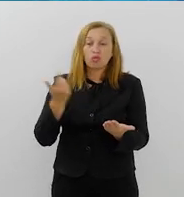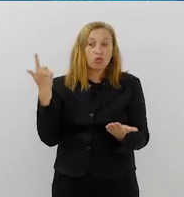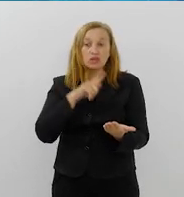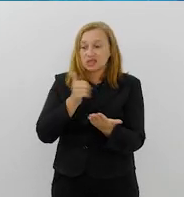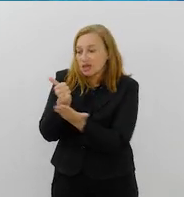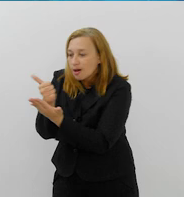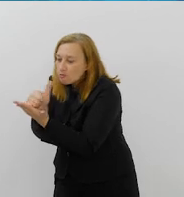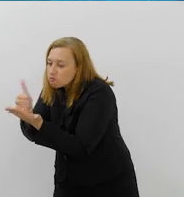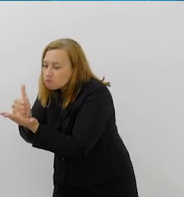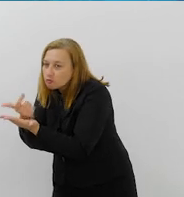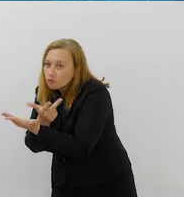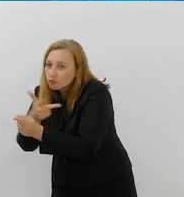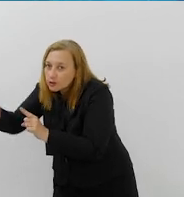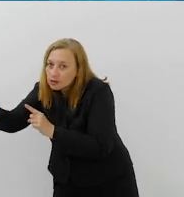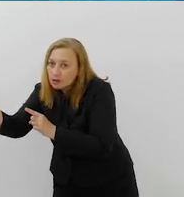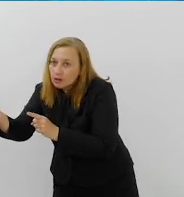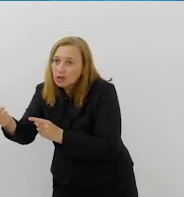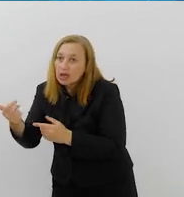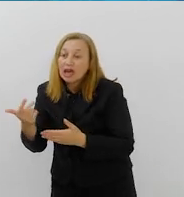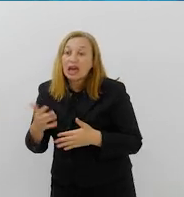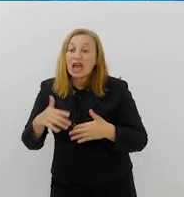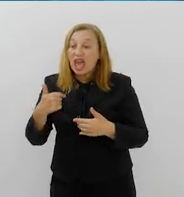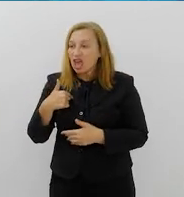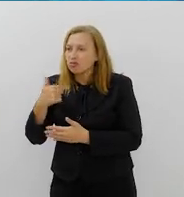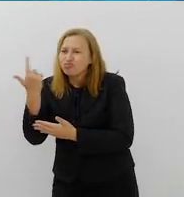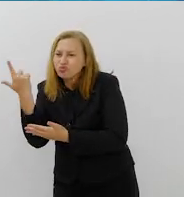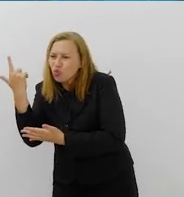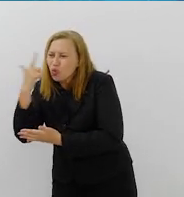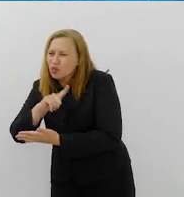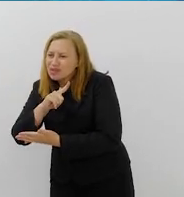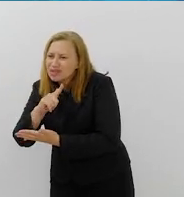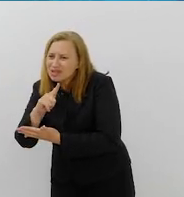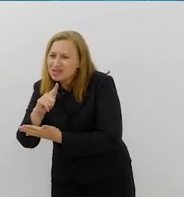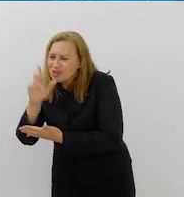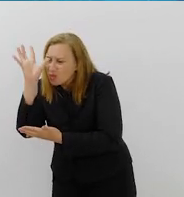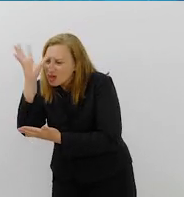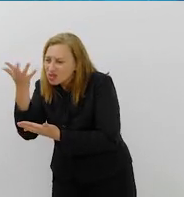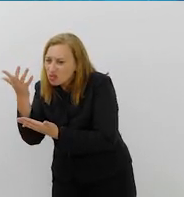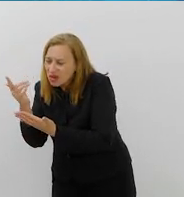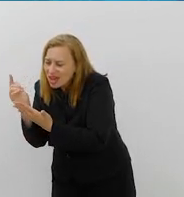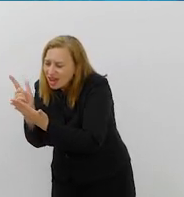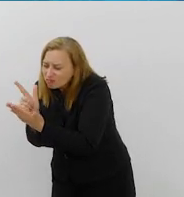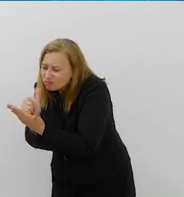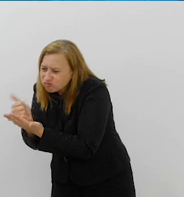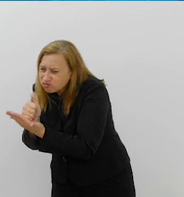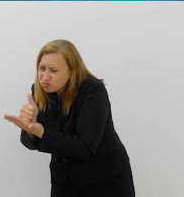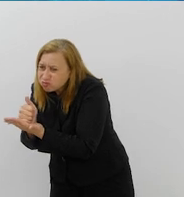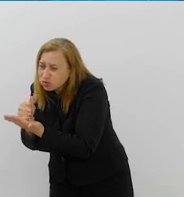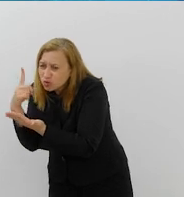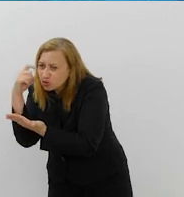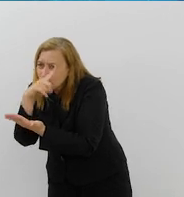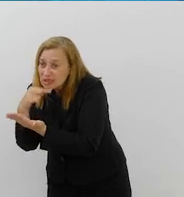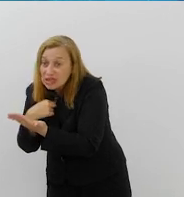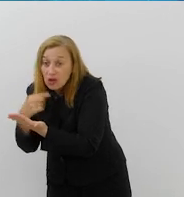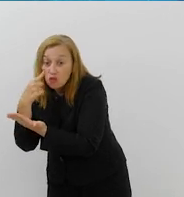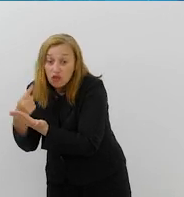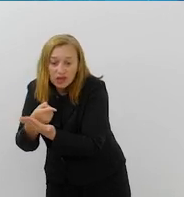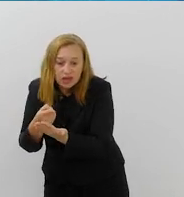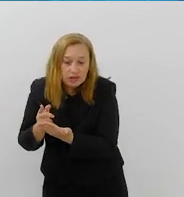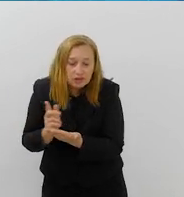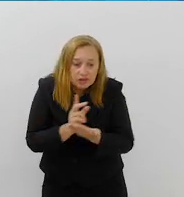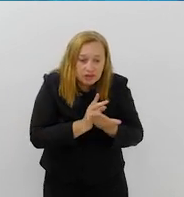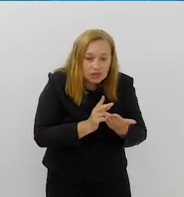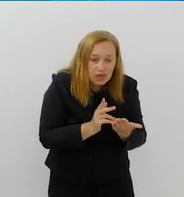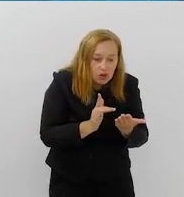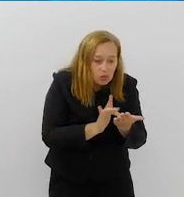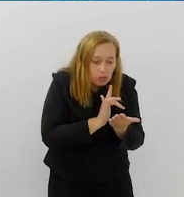fase do jogo. Então eu não estou conseguindo resolver, eu assisto, o carinha lá vai